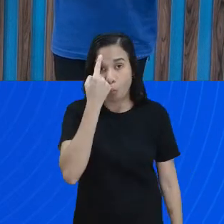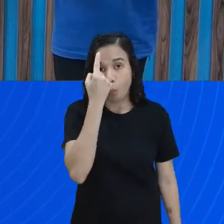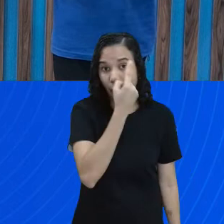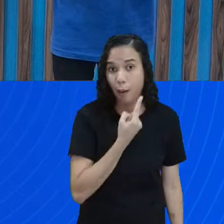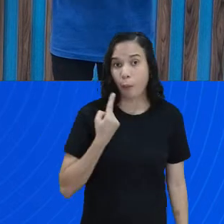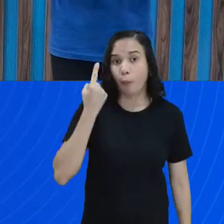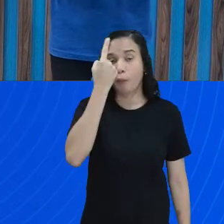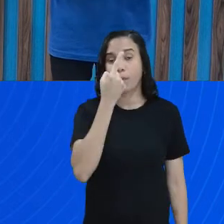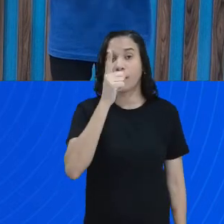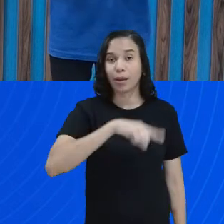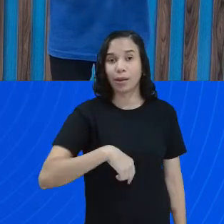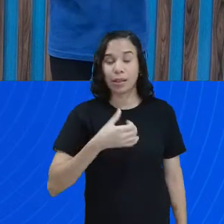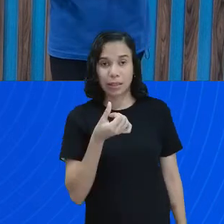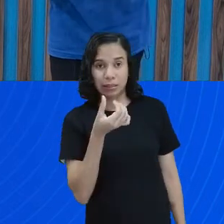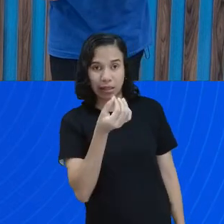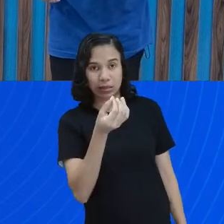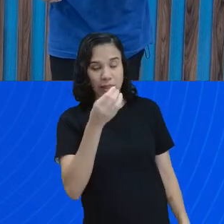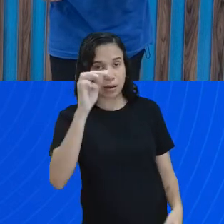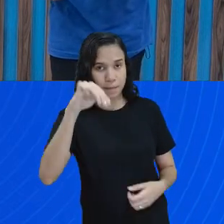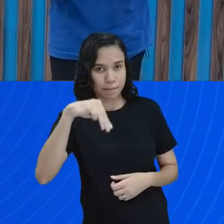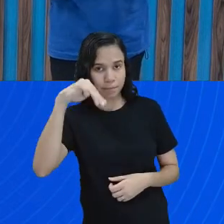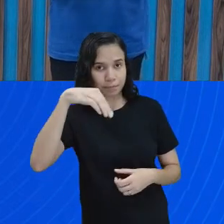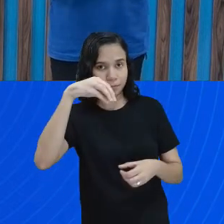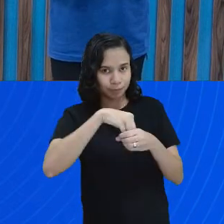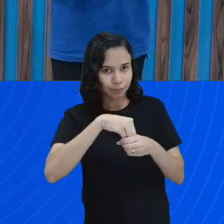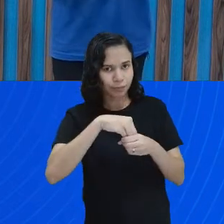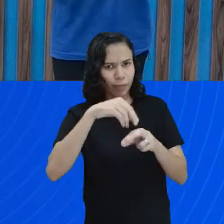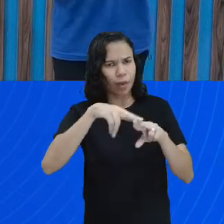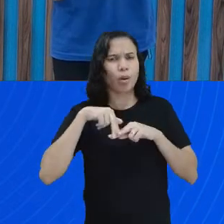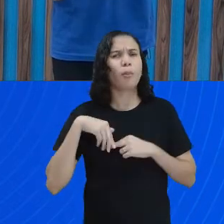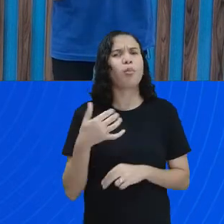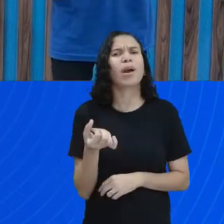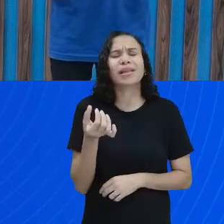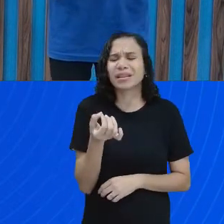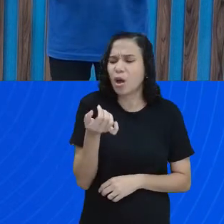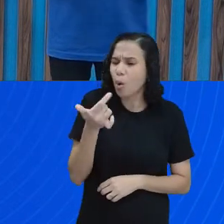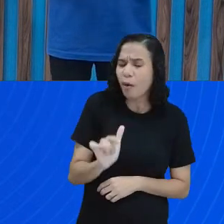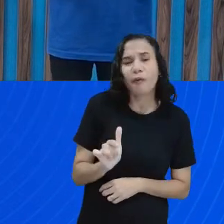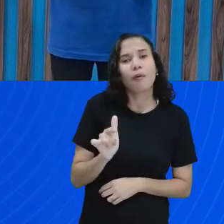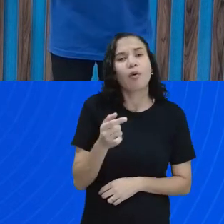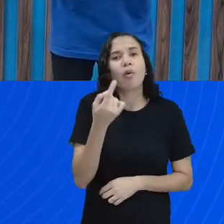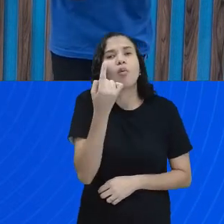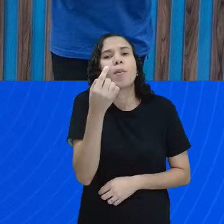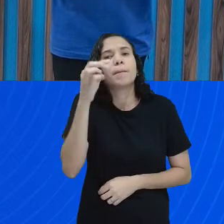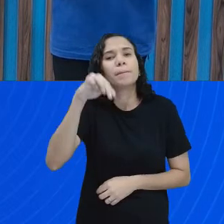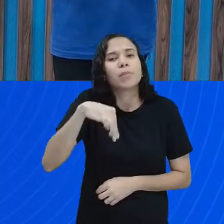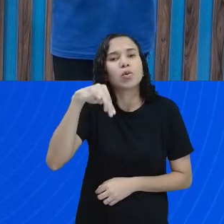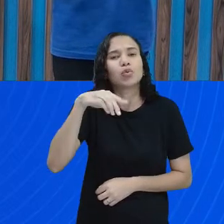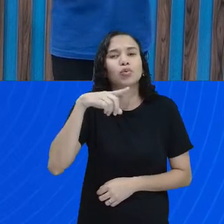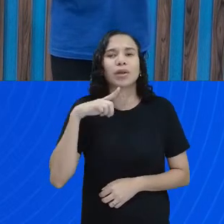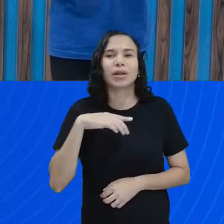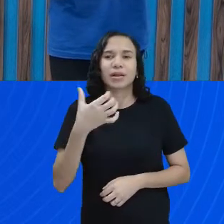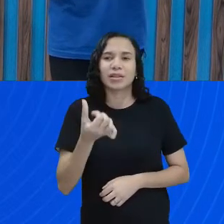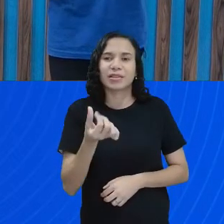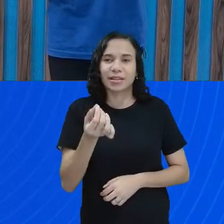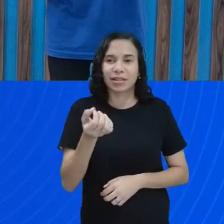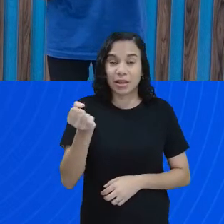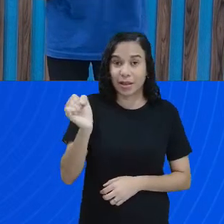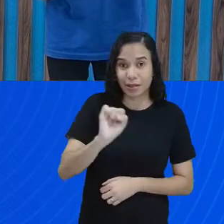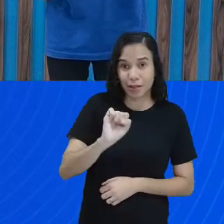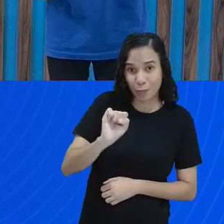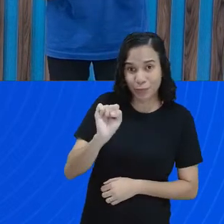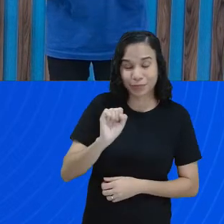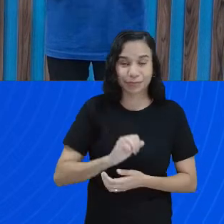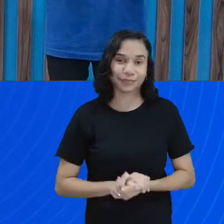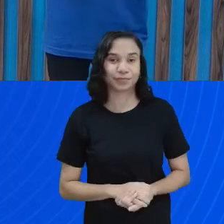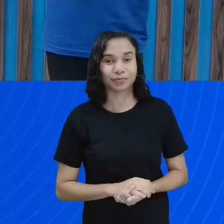tem 60 minutos. E por que veio 60 de novo, Ricardinho? Porque 1 minuto tem 60